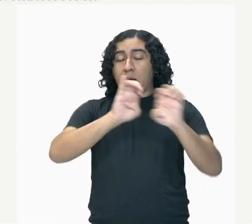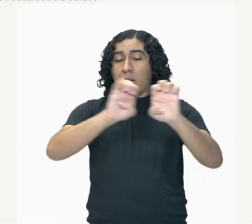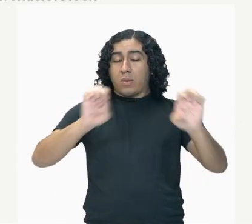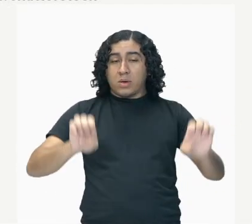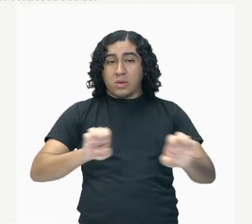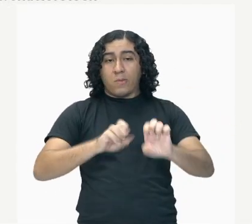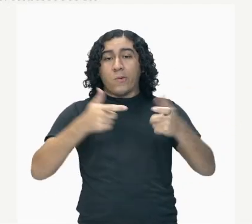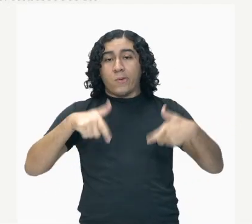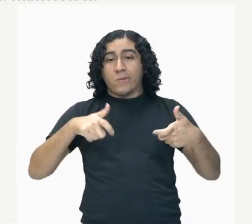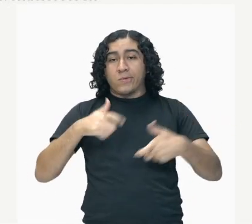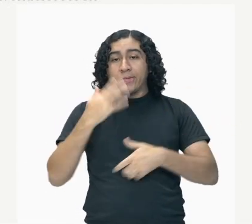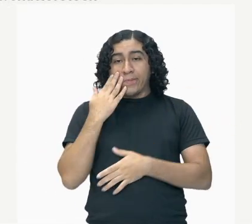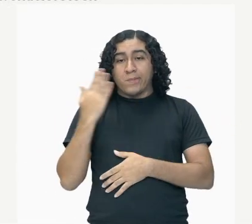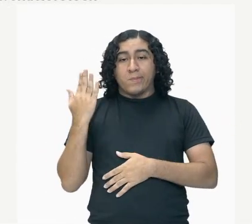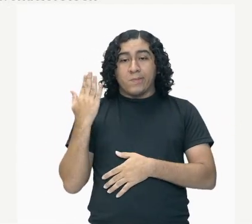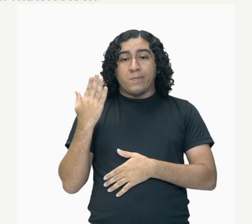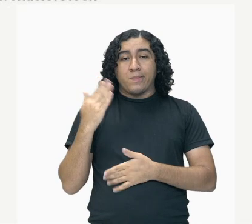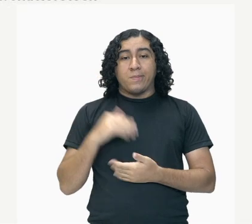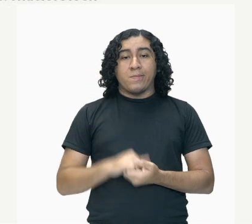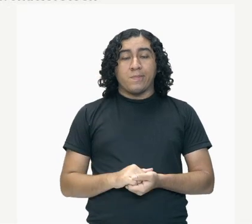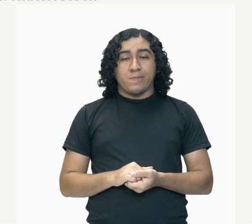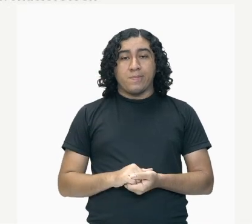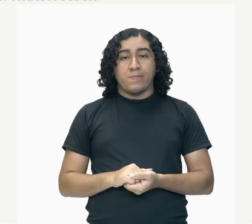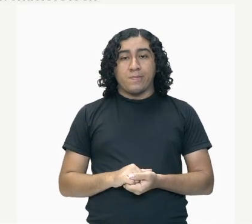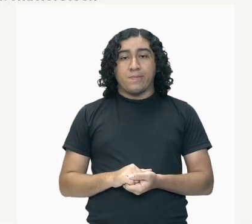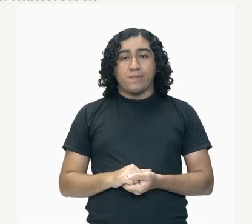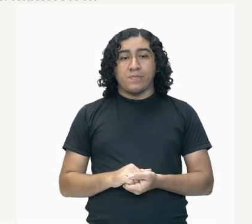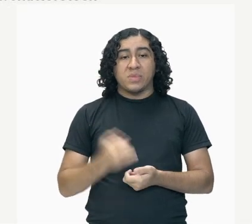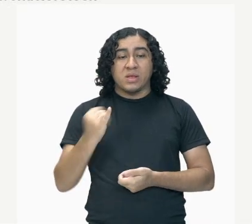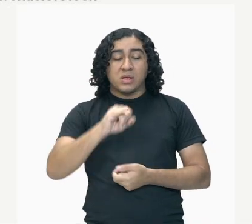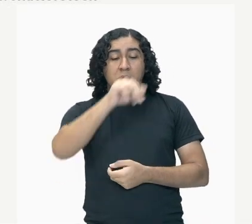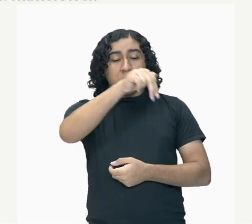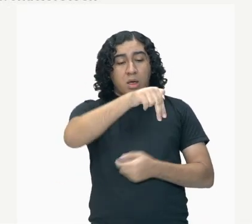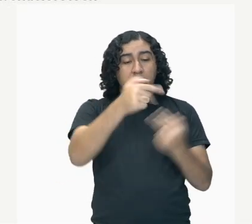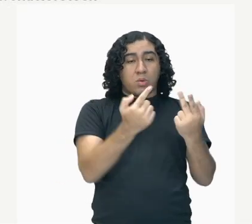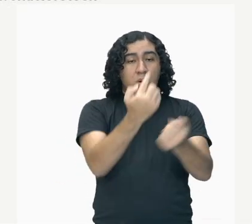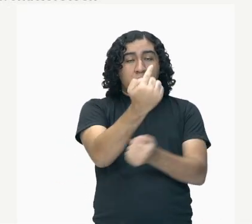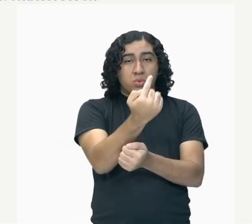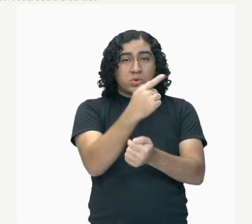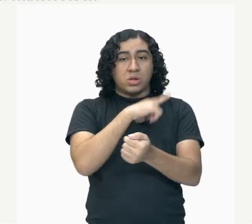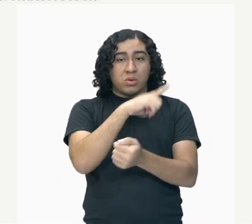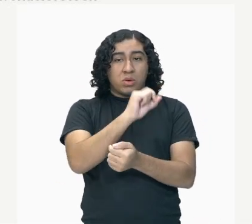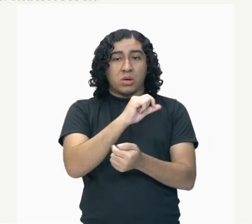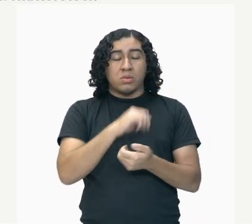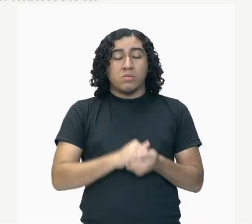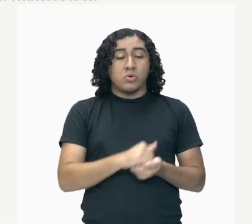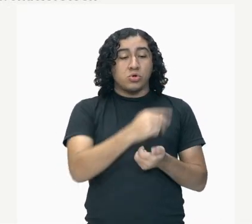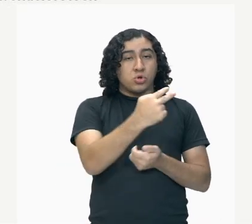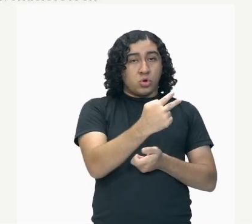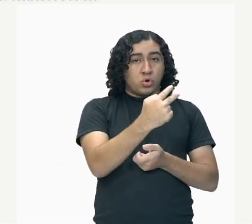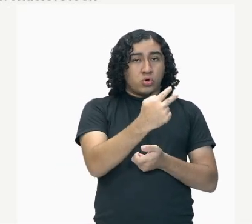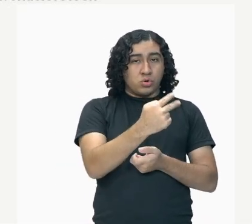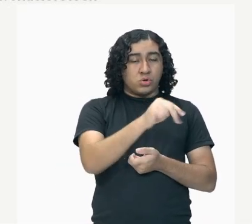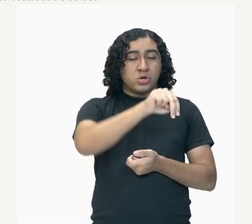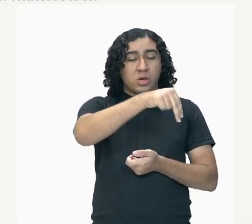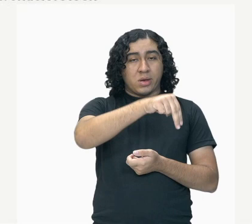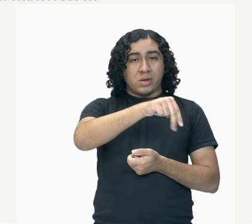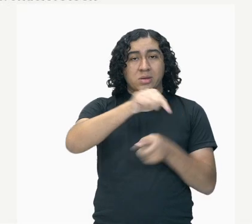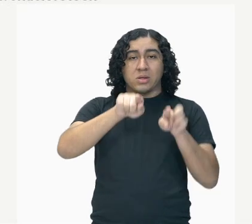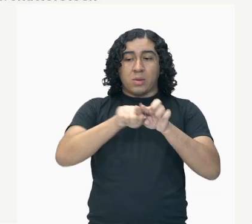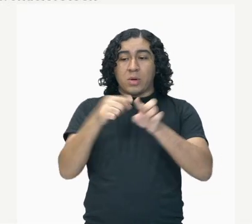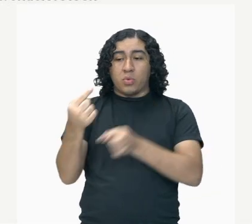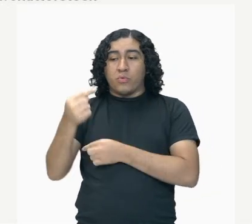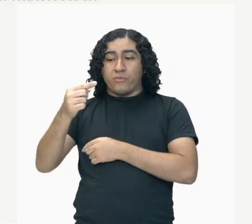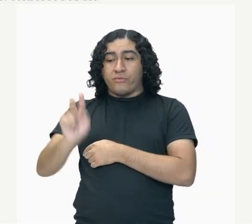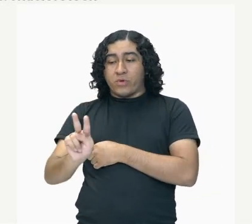onda aqui olha para você ó nós temos quando n ig a 1 eu só tenho dois nós e um ventre então o